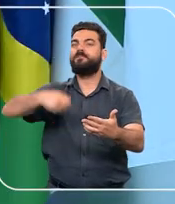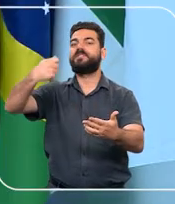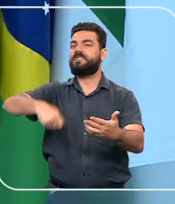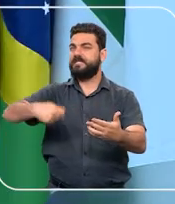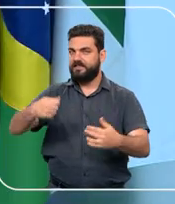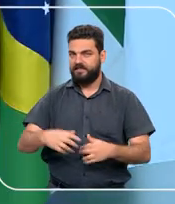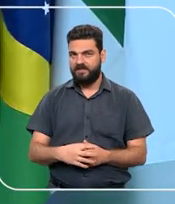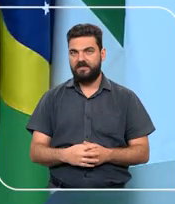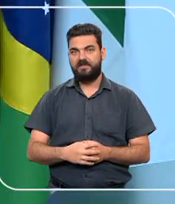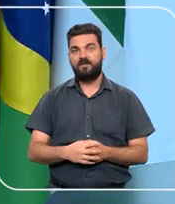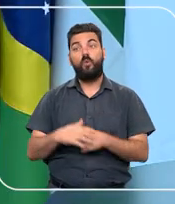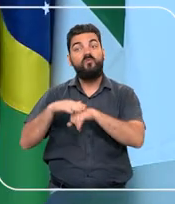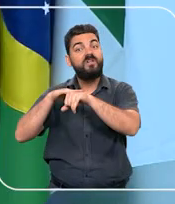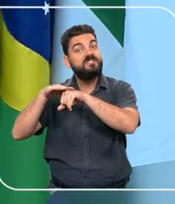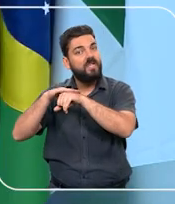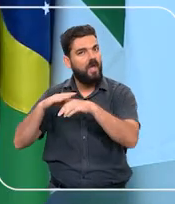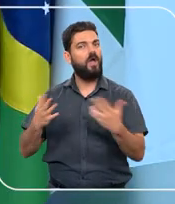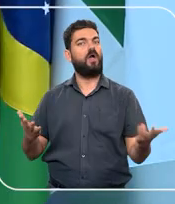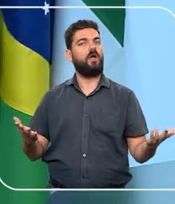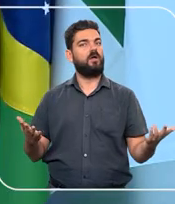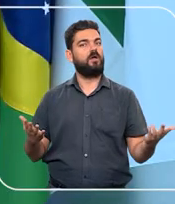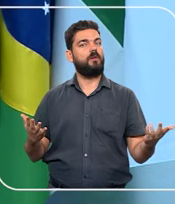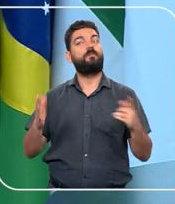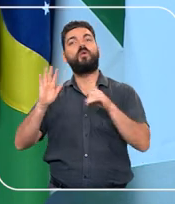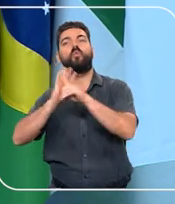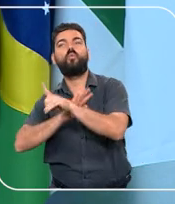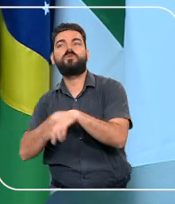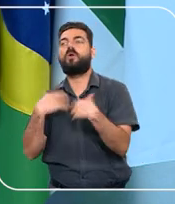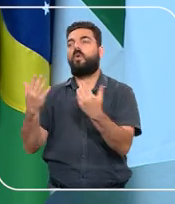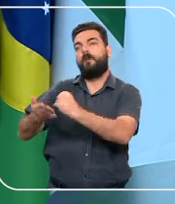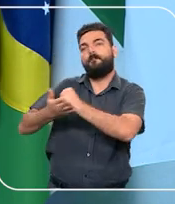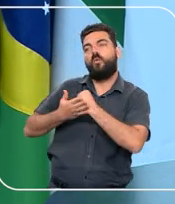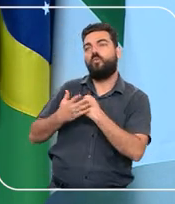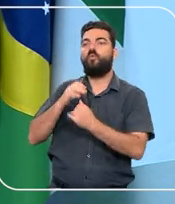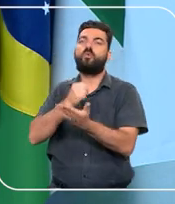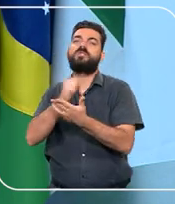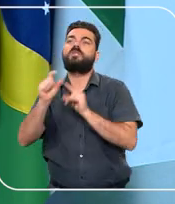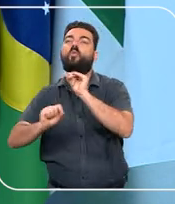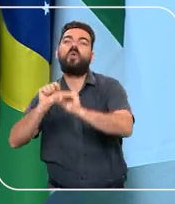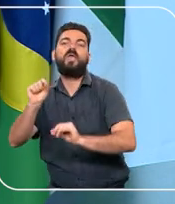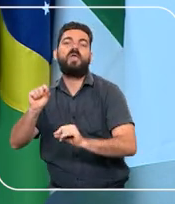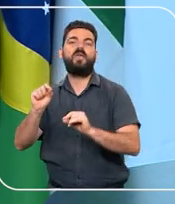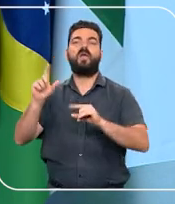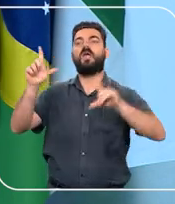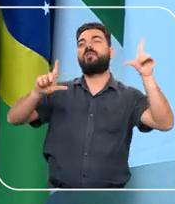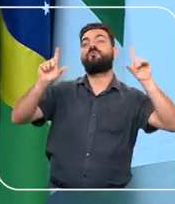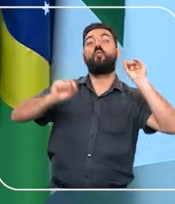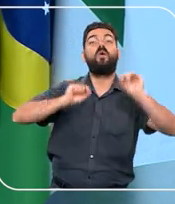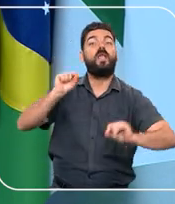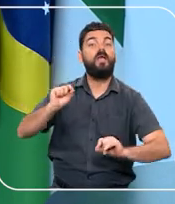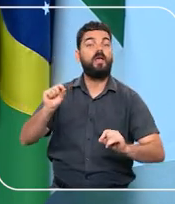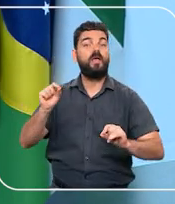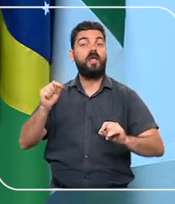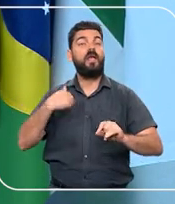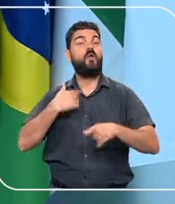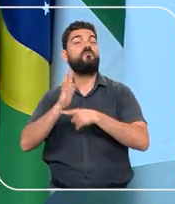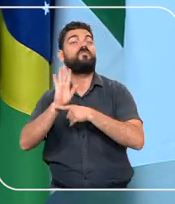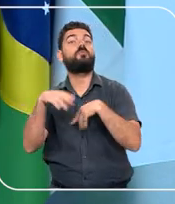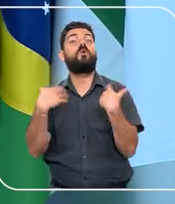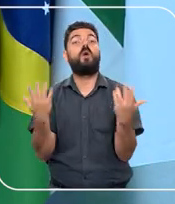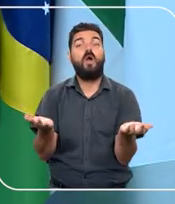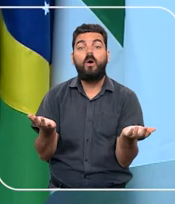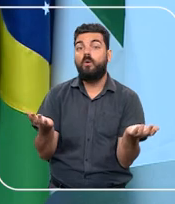se informe eh previamente com a operadora né qual tipo de serviço que ele tá contratando qual ser os pacotes